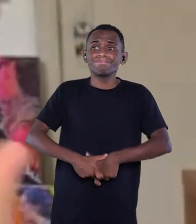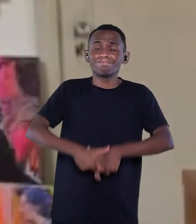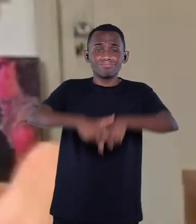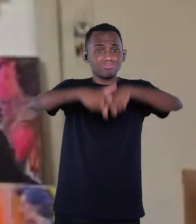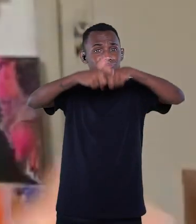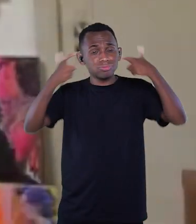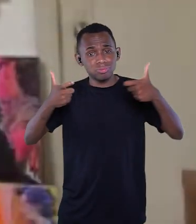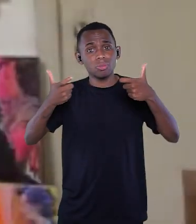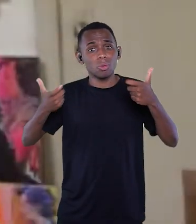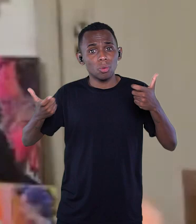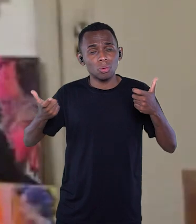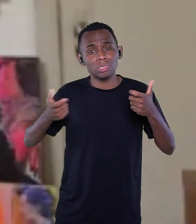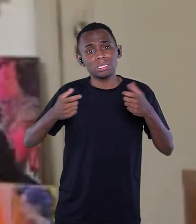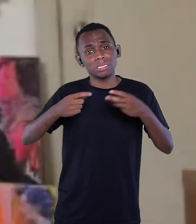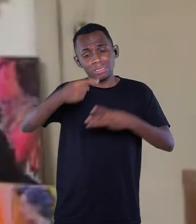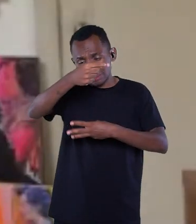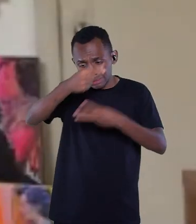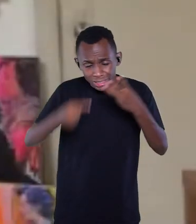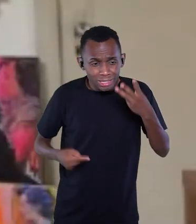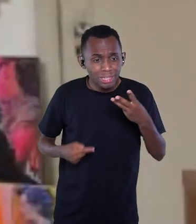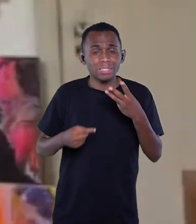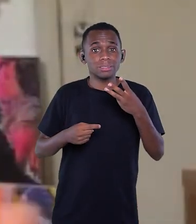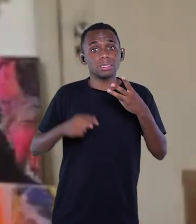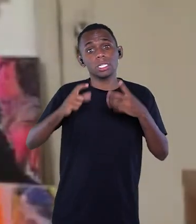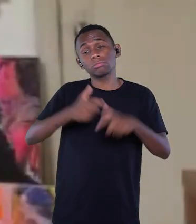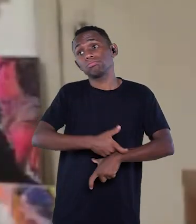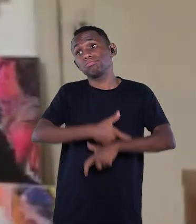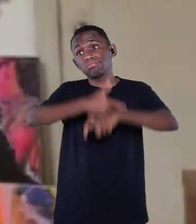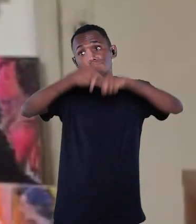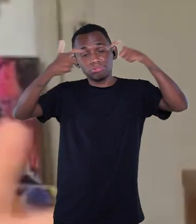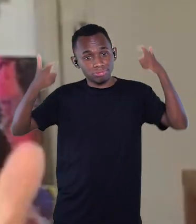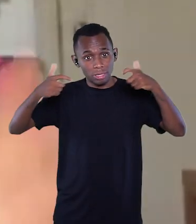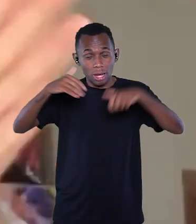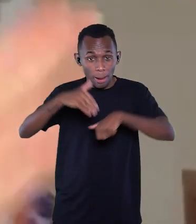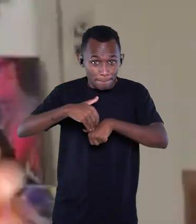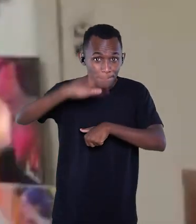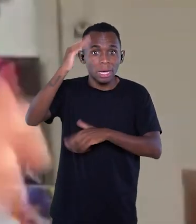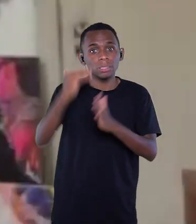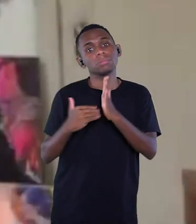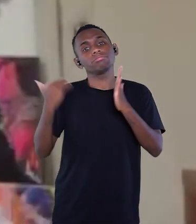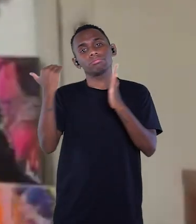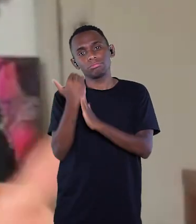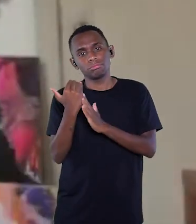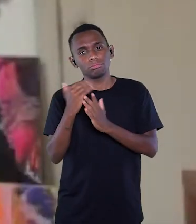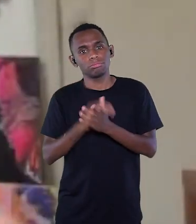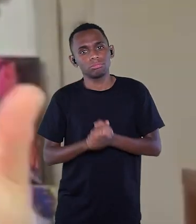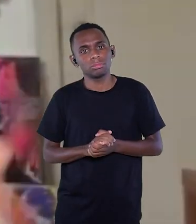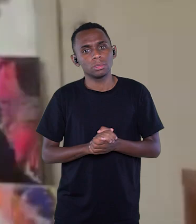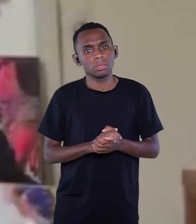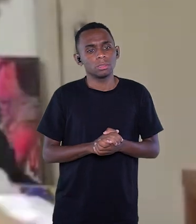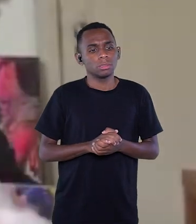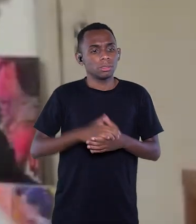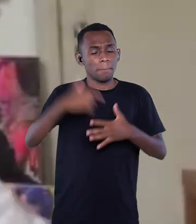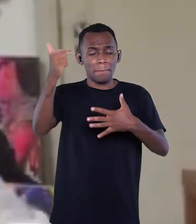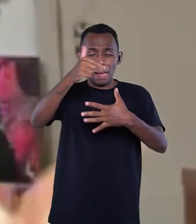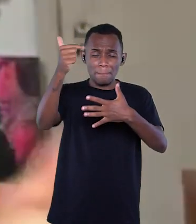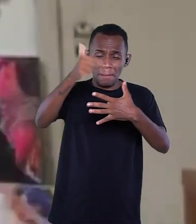Então vamos colocar uns 3, assim, porque aí a gente amplia também, né? Reticências, tipo, sapatonas,